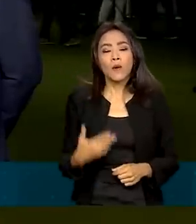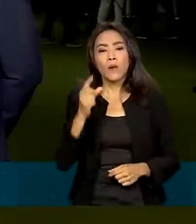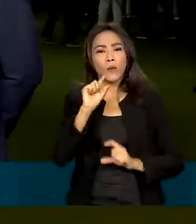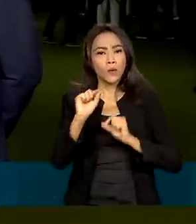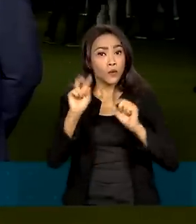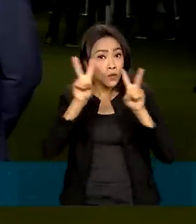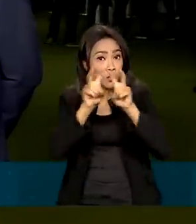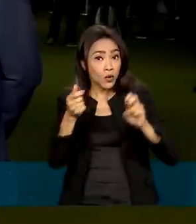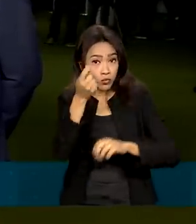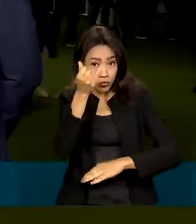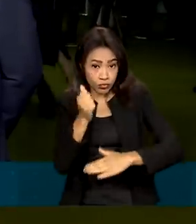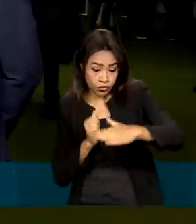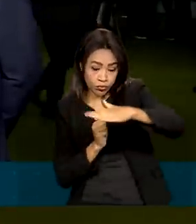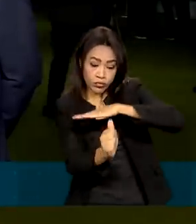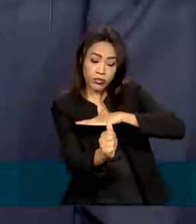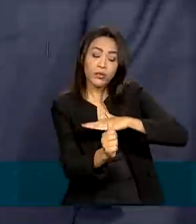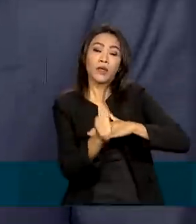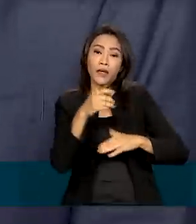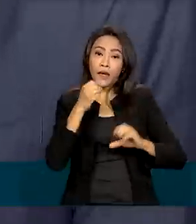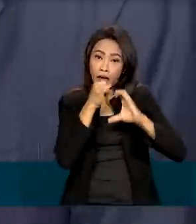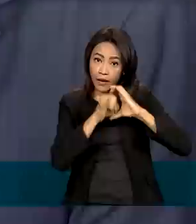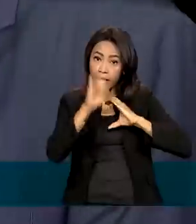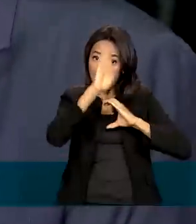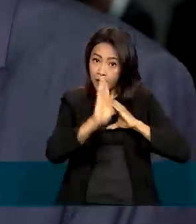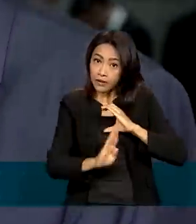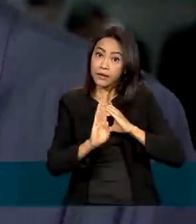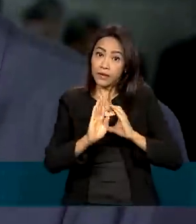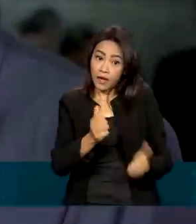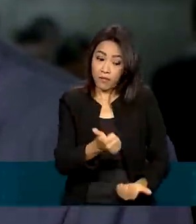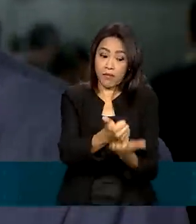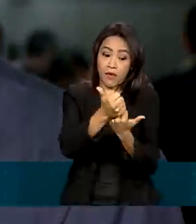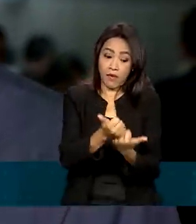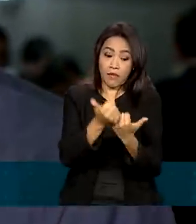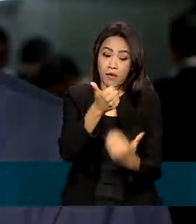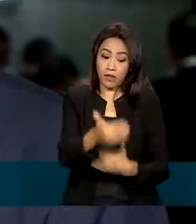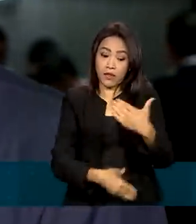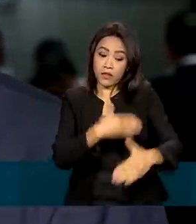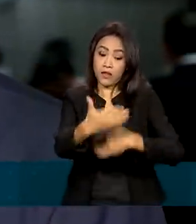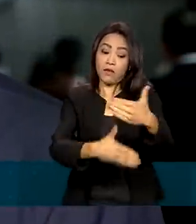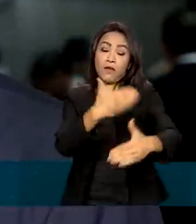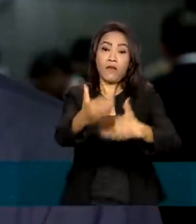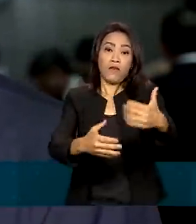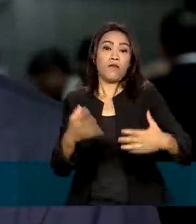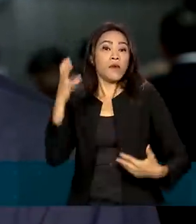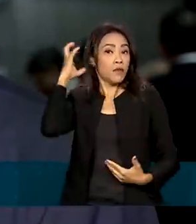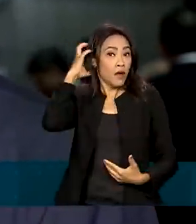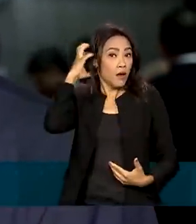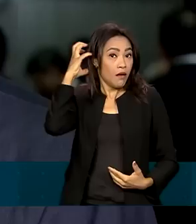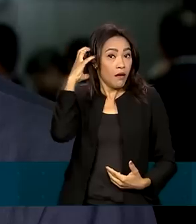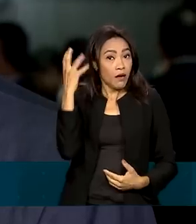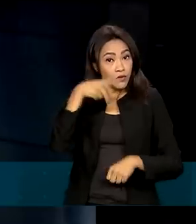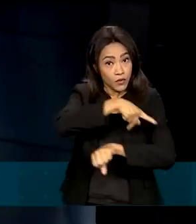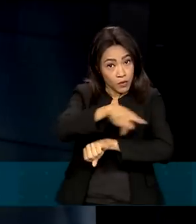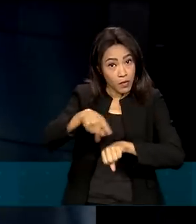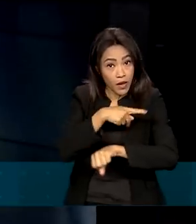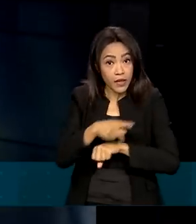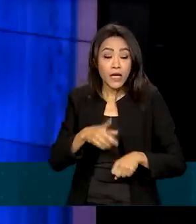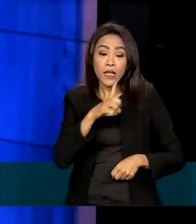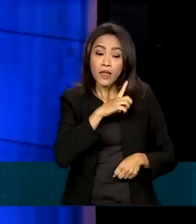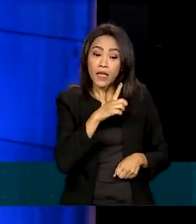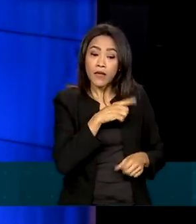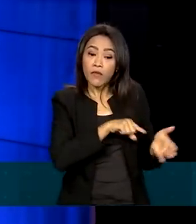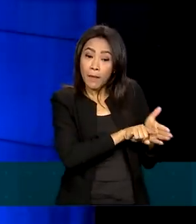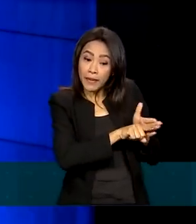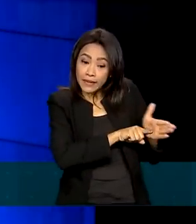que a EBC faz no segmento, que seguem o crescimento da audiência do rádio em todo o país. Uma pesquisa da Kantar